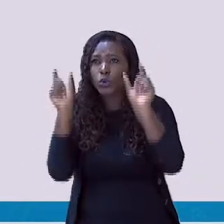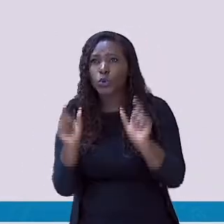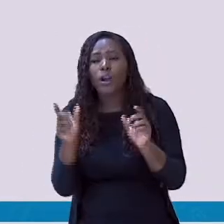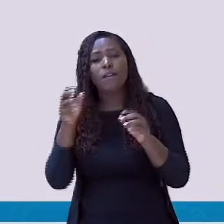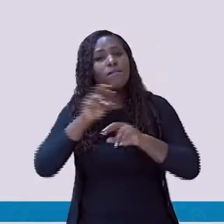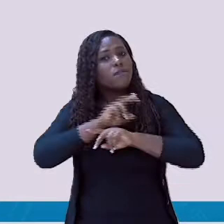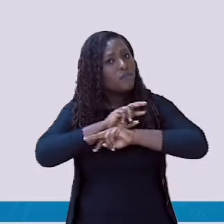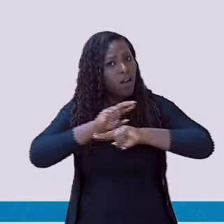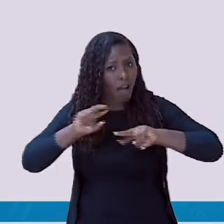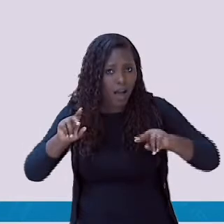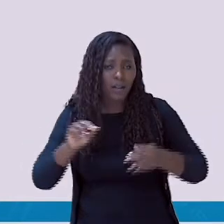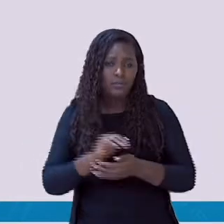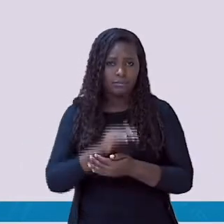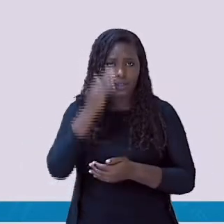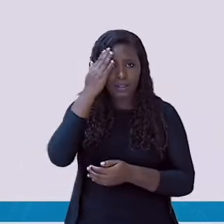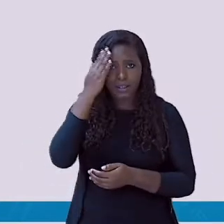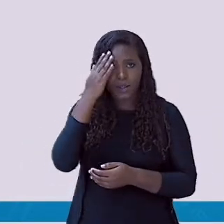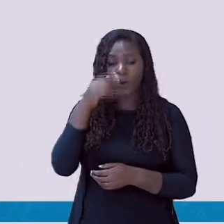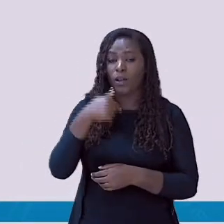mais sobre isso?